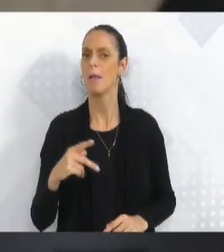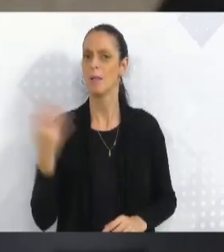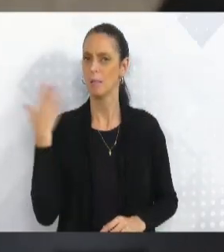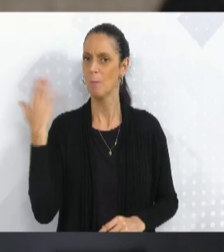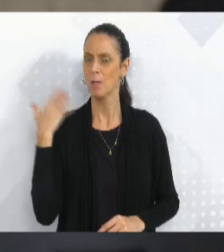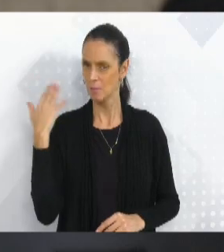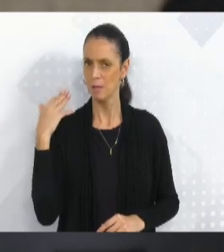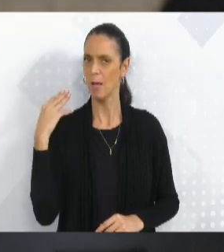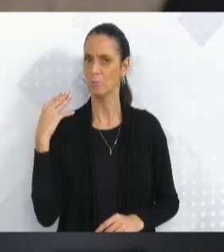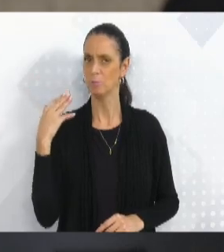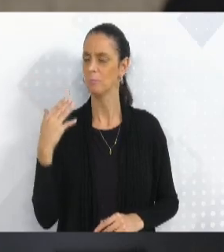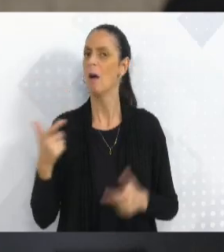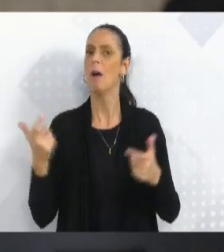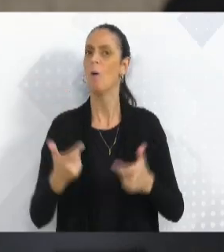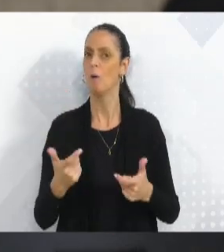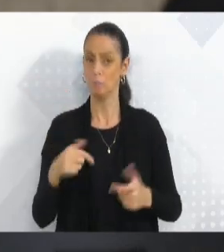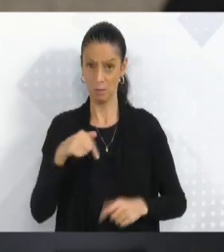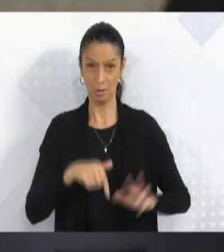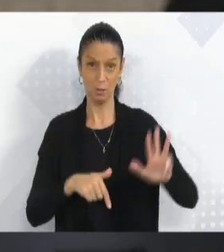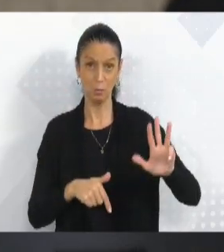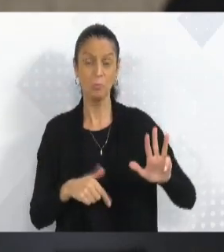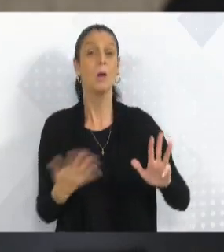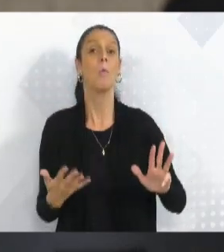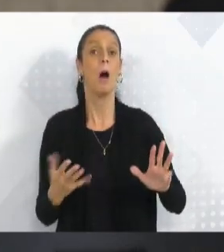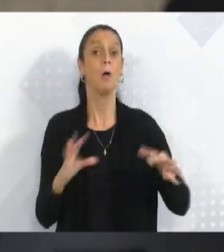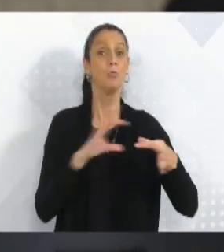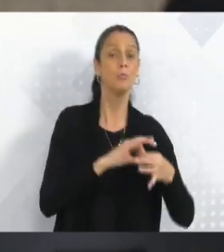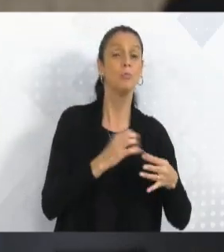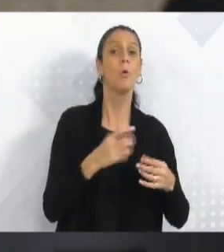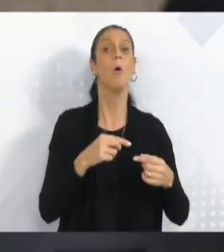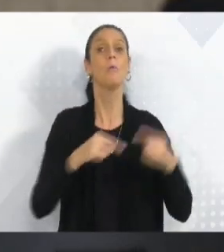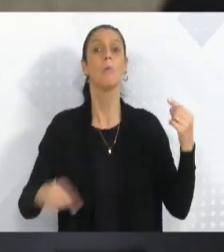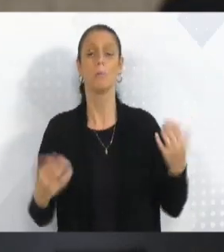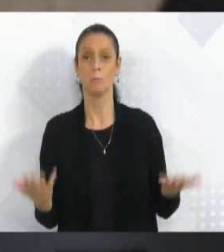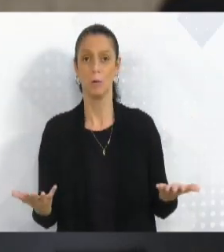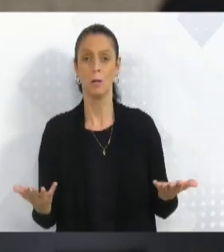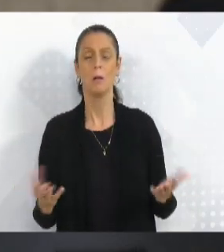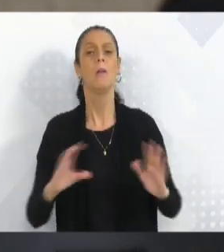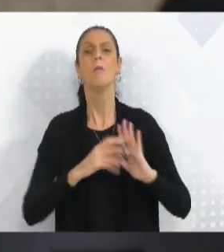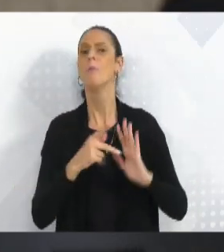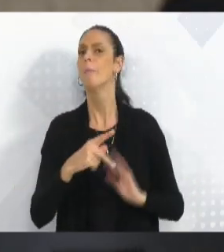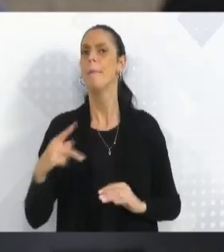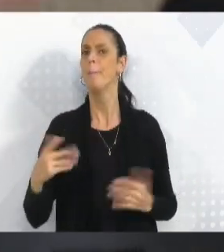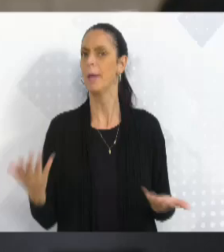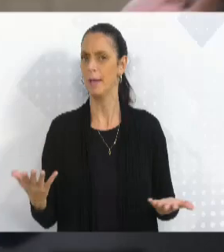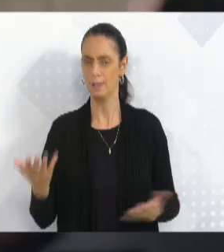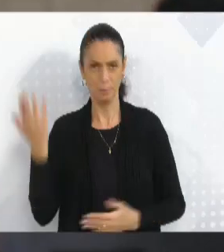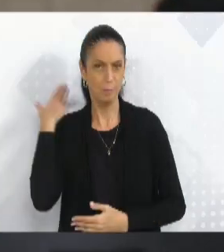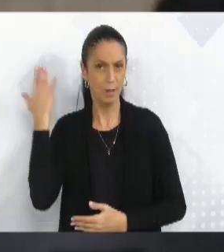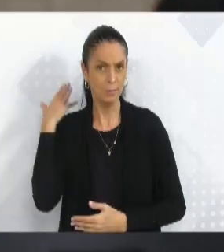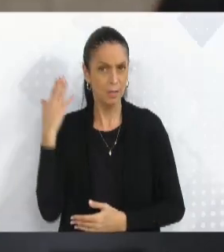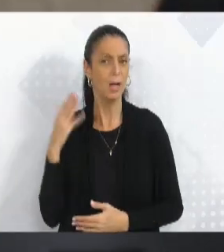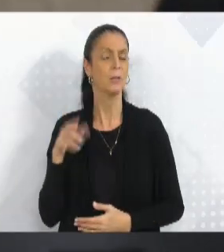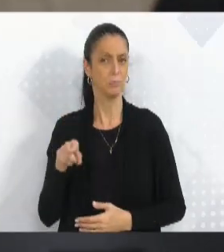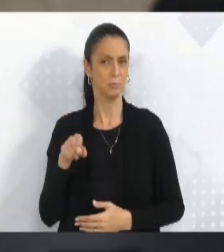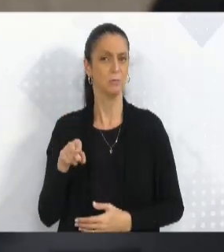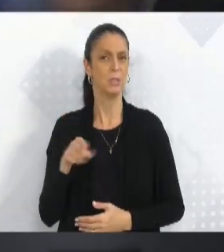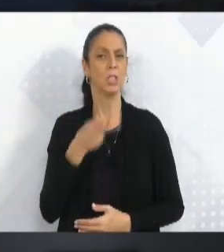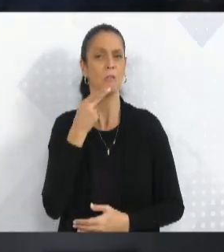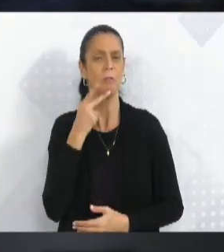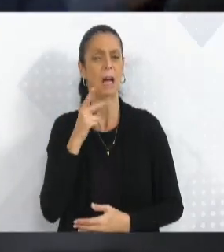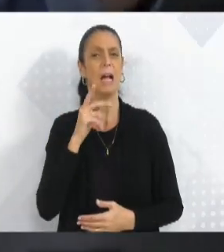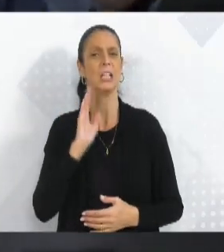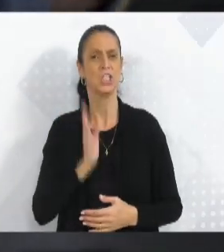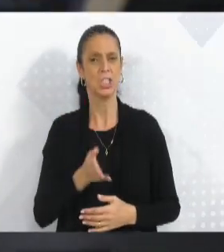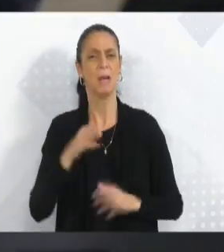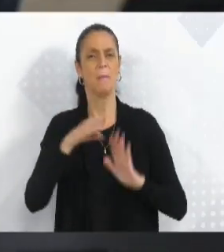vigor Neste País era base de governo Lula era a posição onde é que estava o PP o seu partido quando você vossa excelência fala contrário a